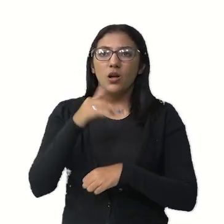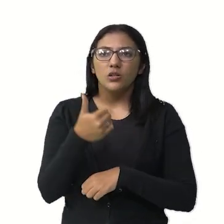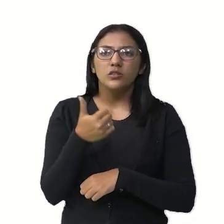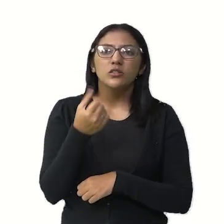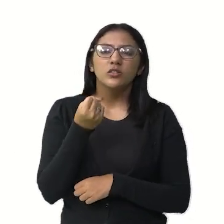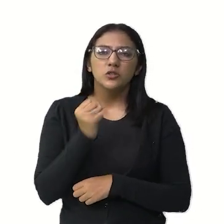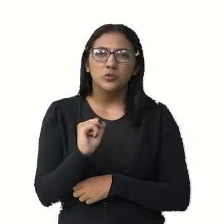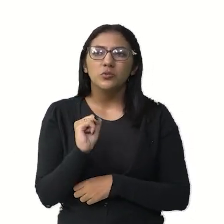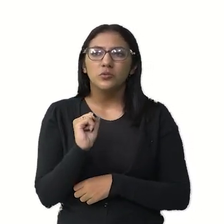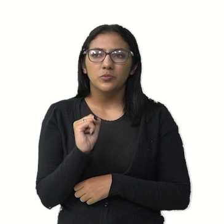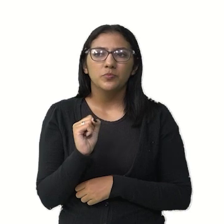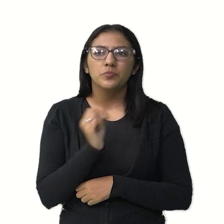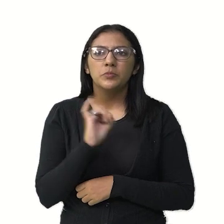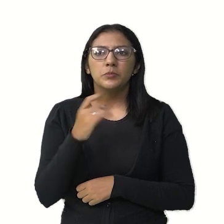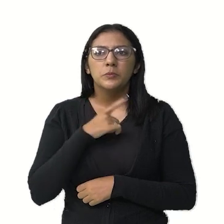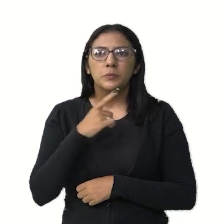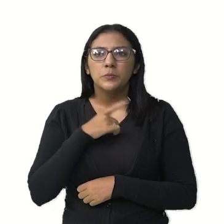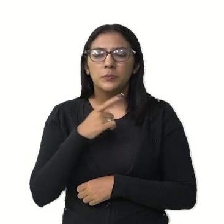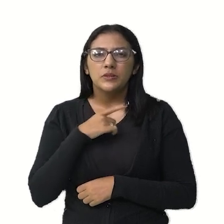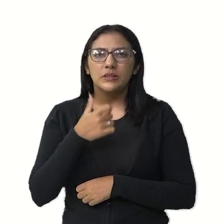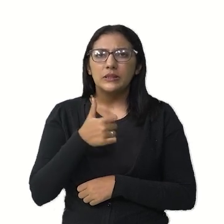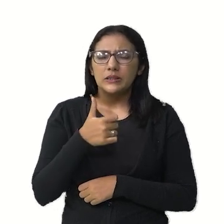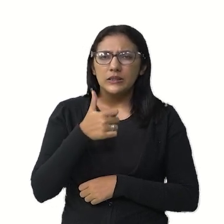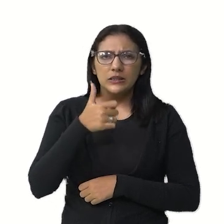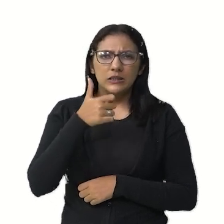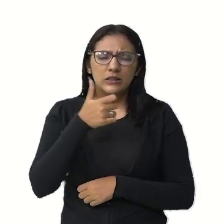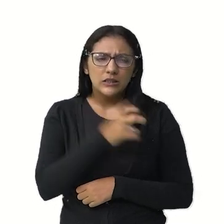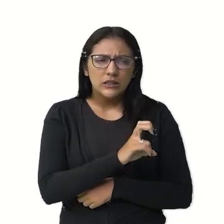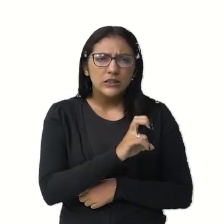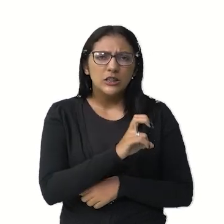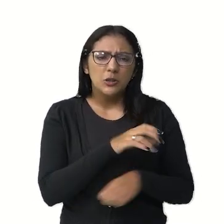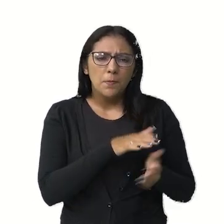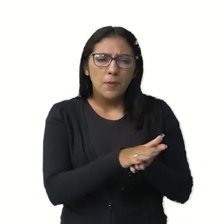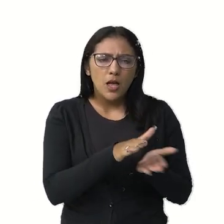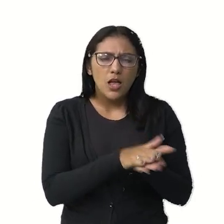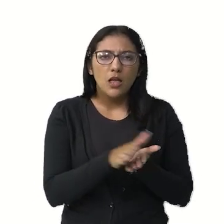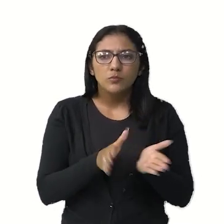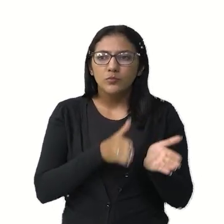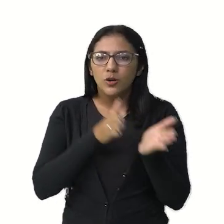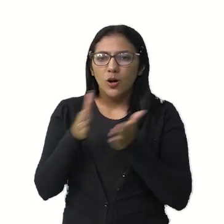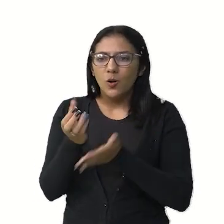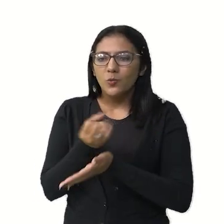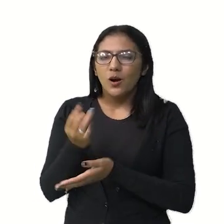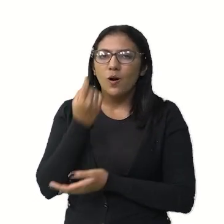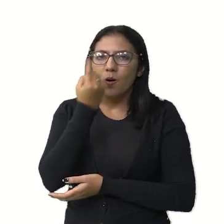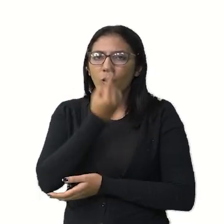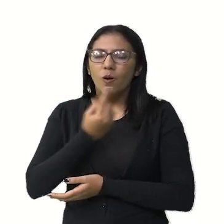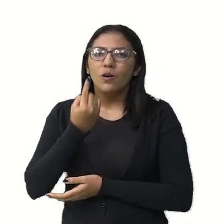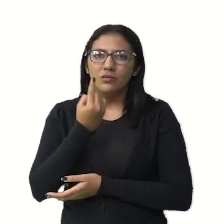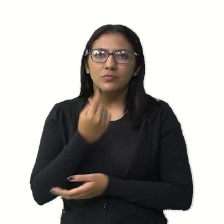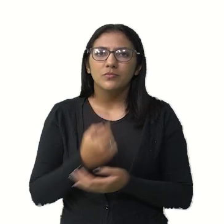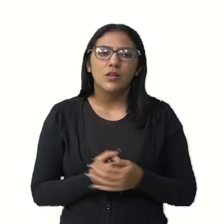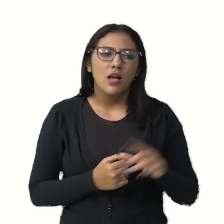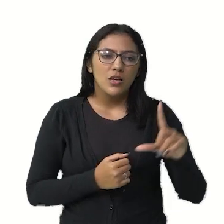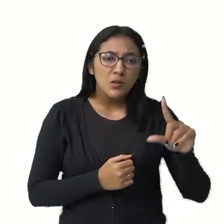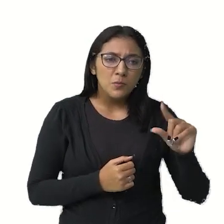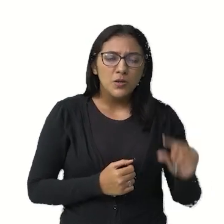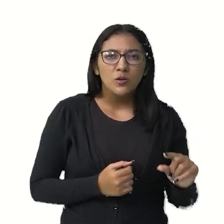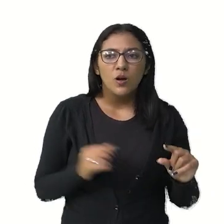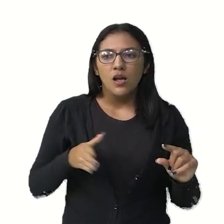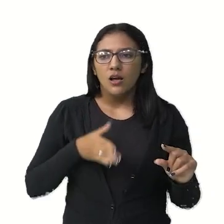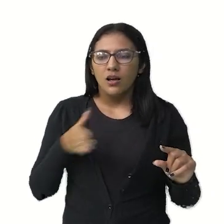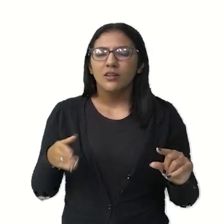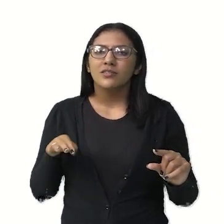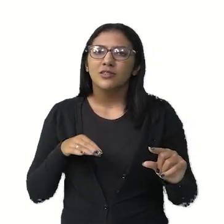né? Porque com 15 impressoras se gastava 18 horas. Então, se eu diminuir a quantidade, a gente já sabia que ia ser uma